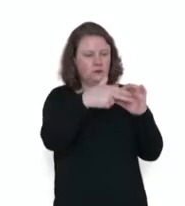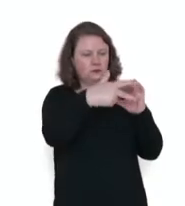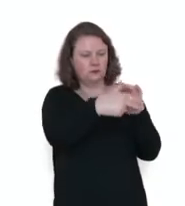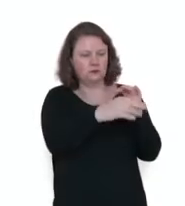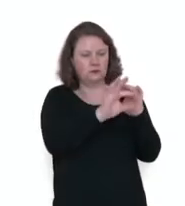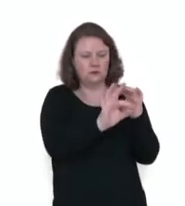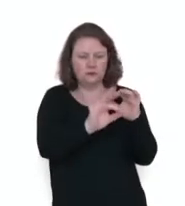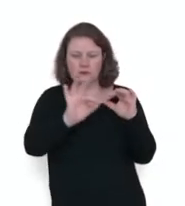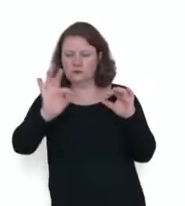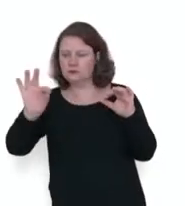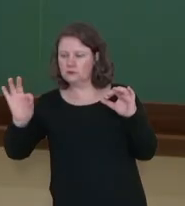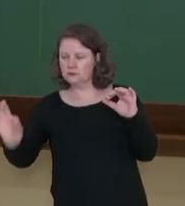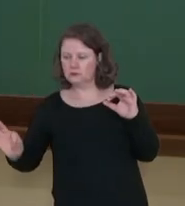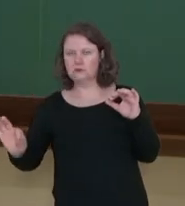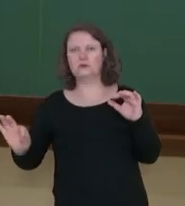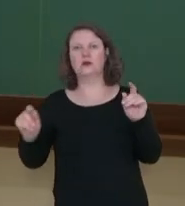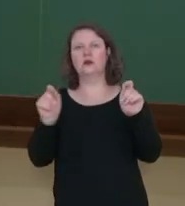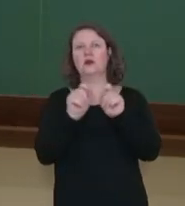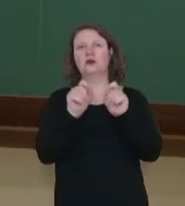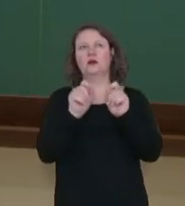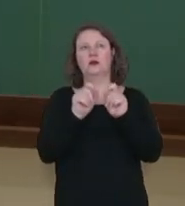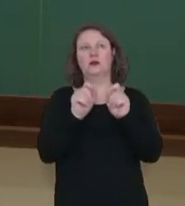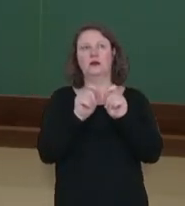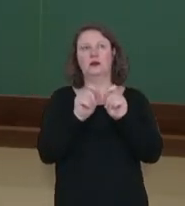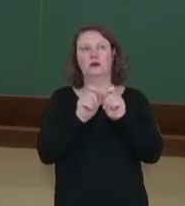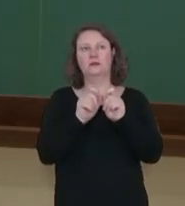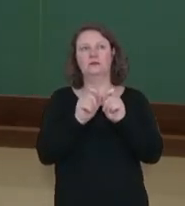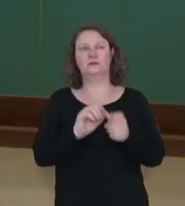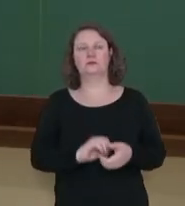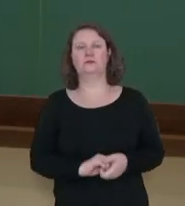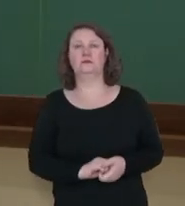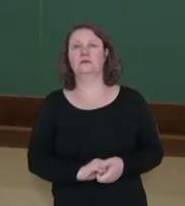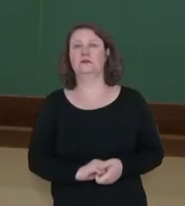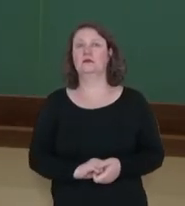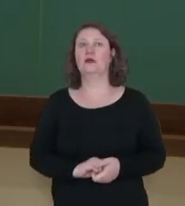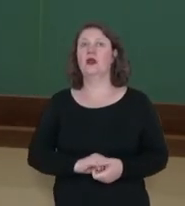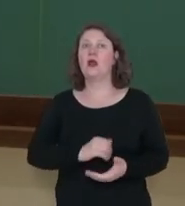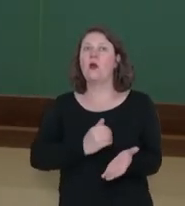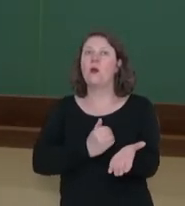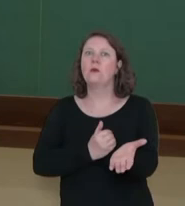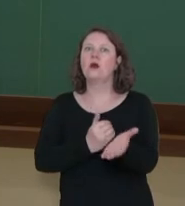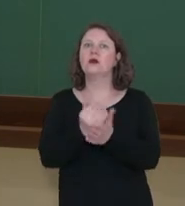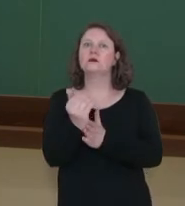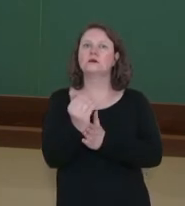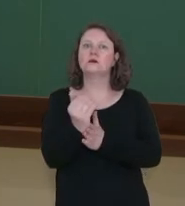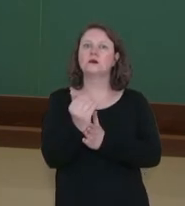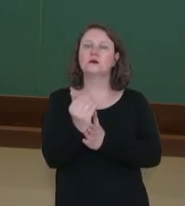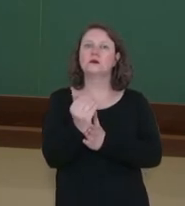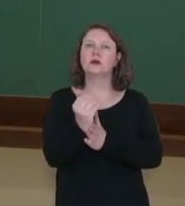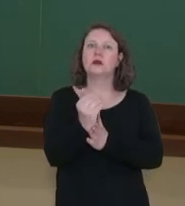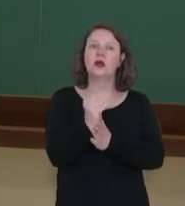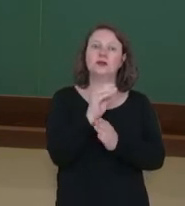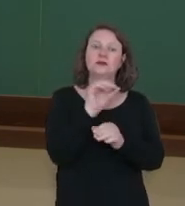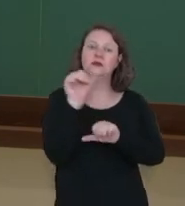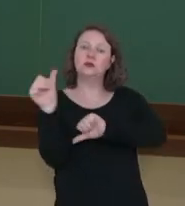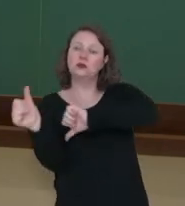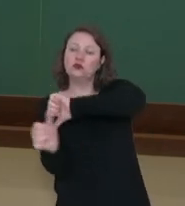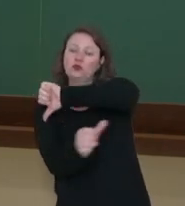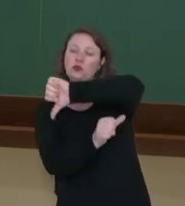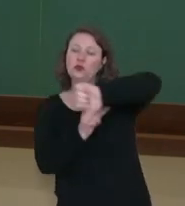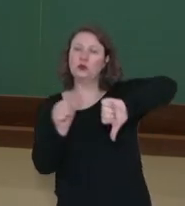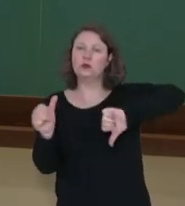planta para que ele pudesse realizar a polinização. E a partir dessa polinização, ele